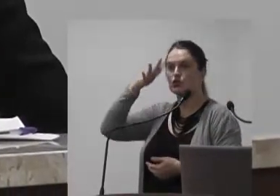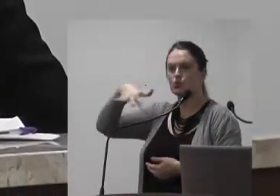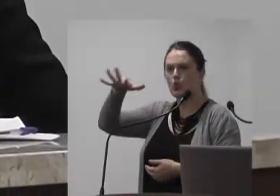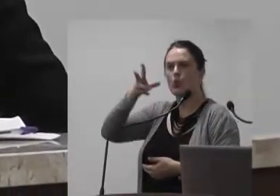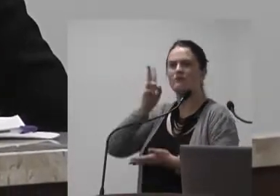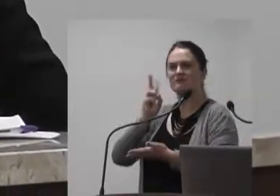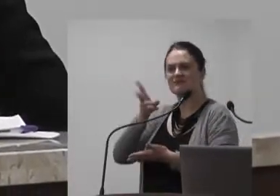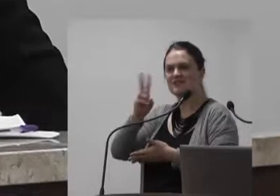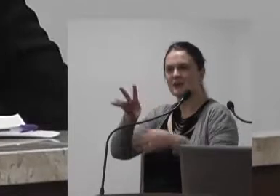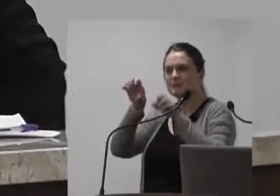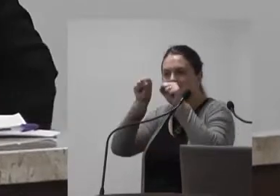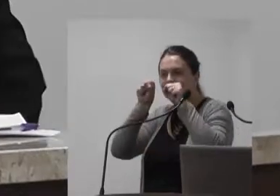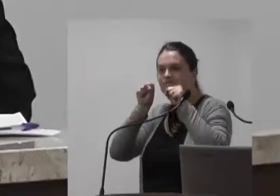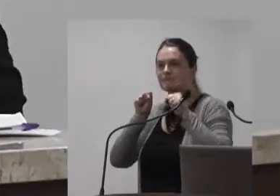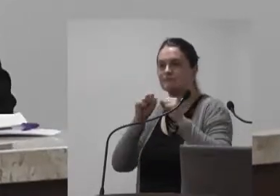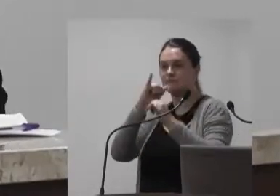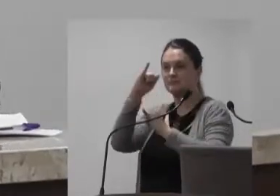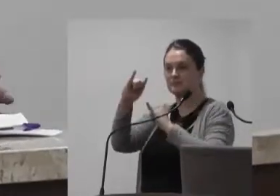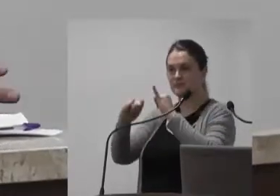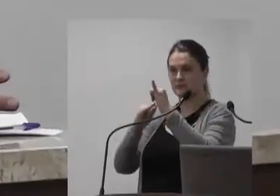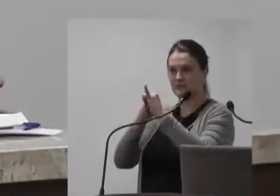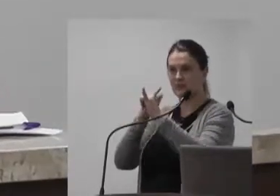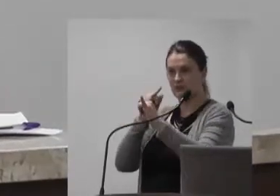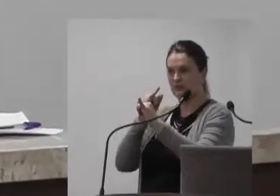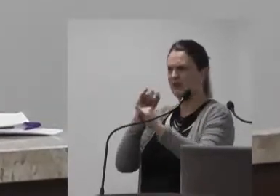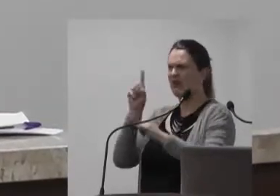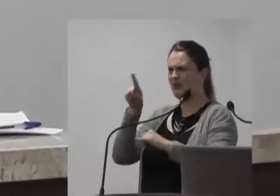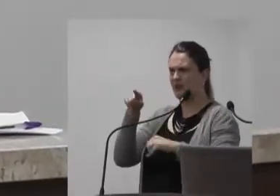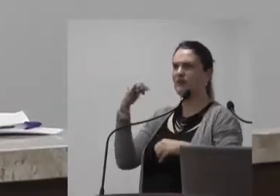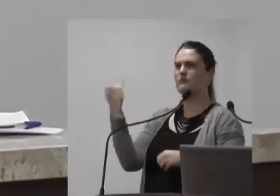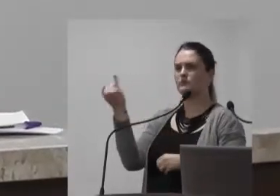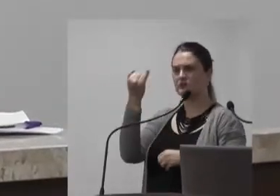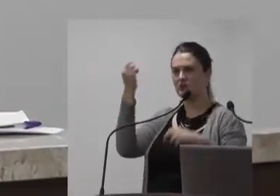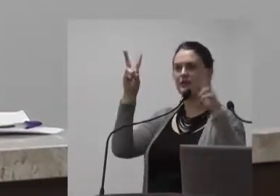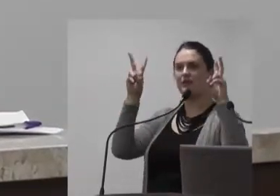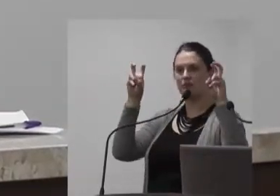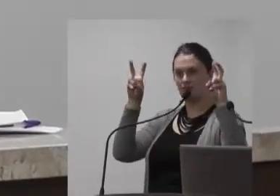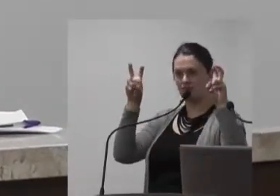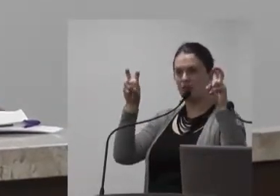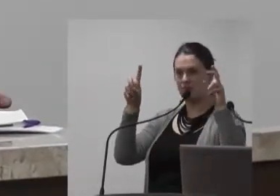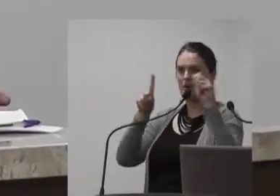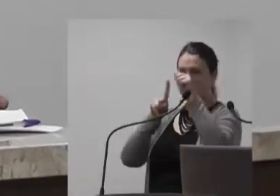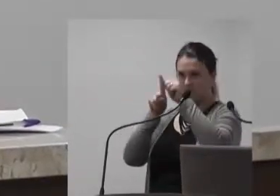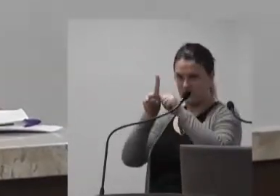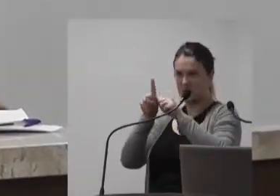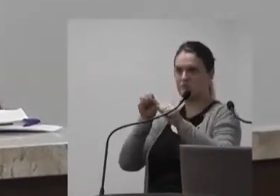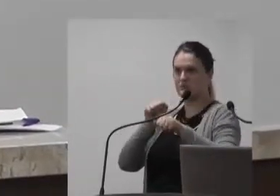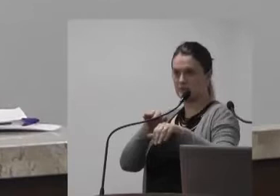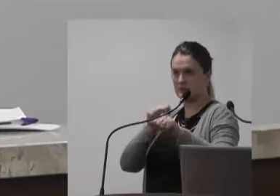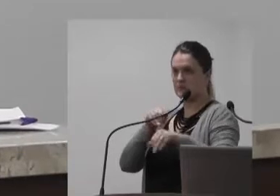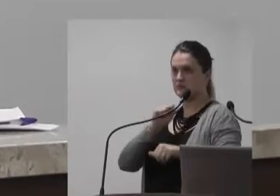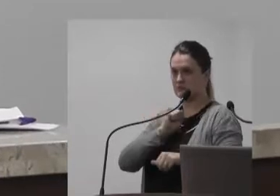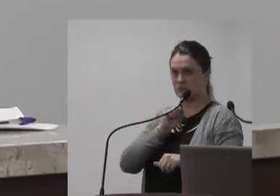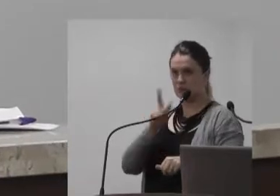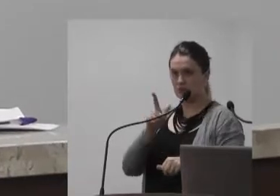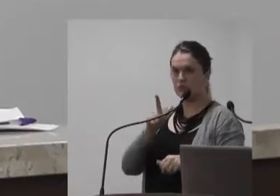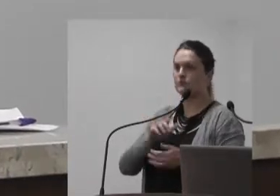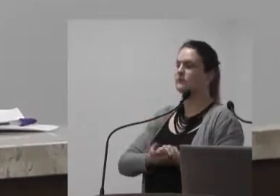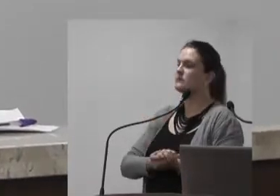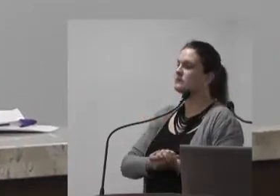sempre nos acompanham pela internet. De suma importância o assunto abordado na noite de hoje,